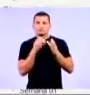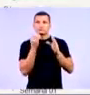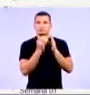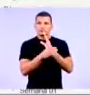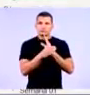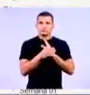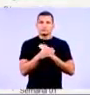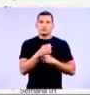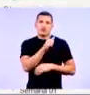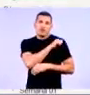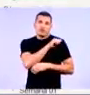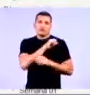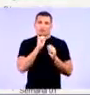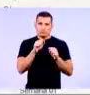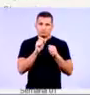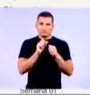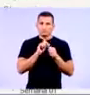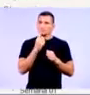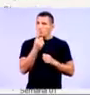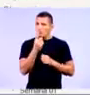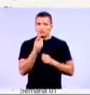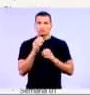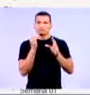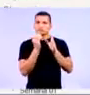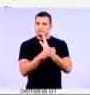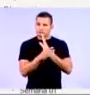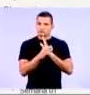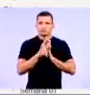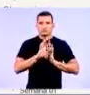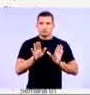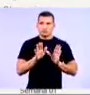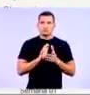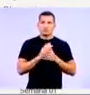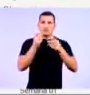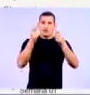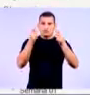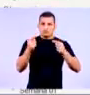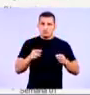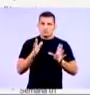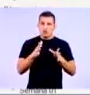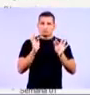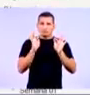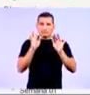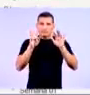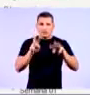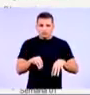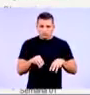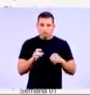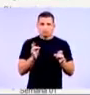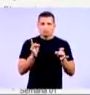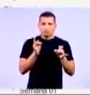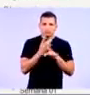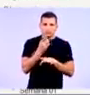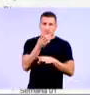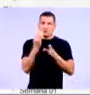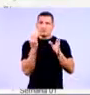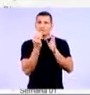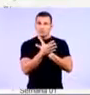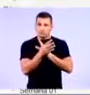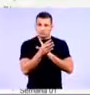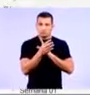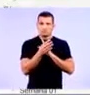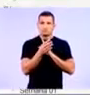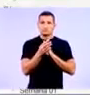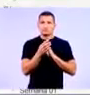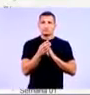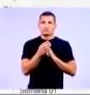aluno só pode fazer uma tentativa, que o questionário está finalizado, que você enviou,